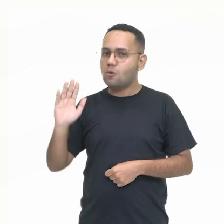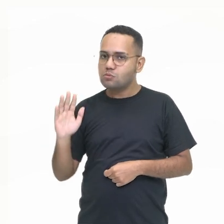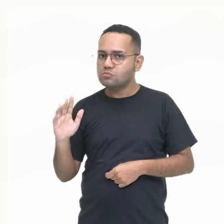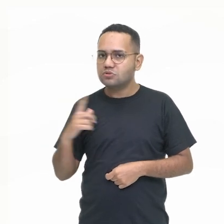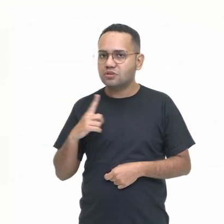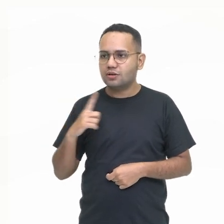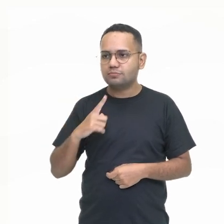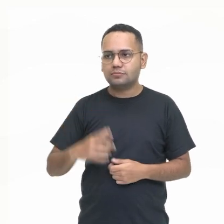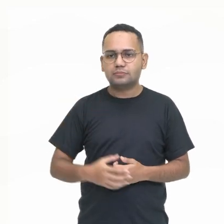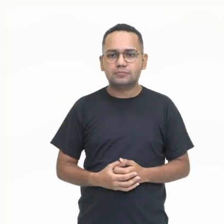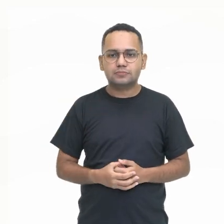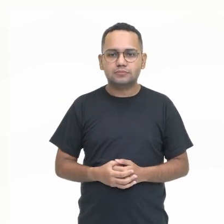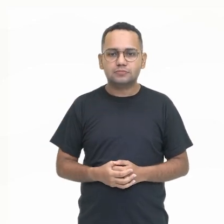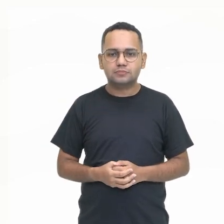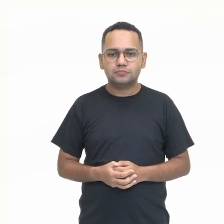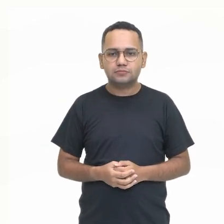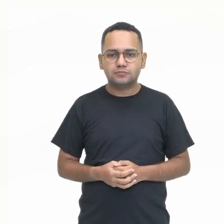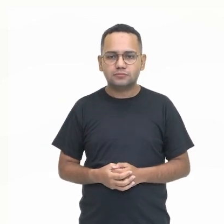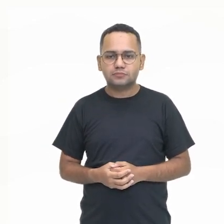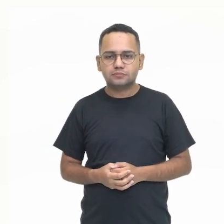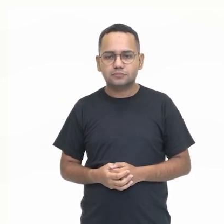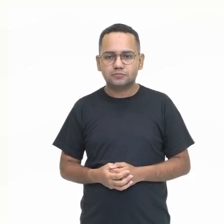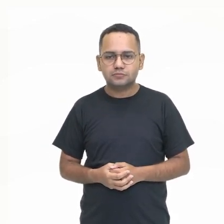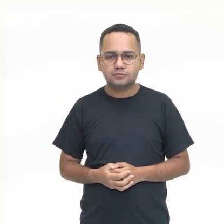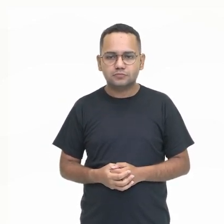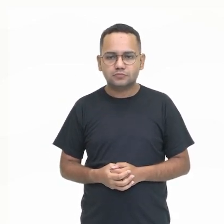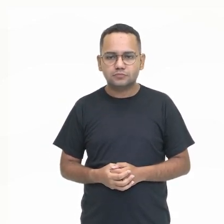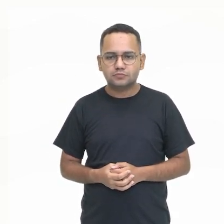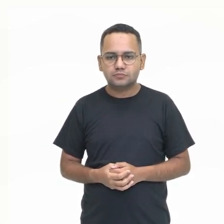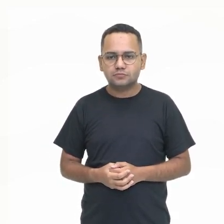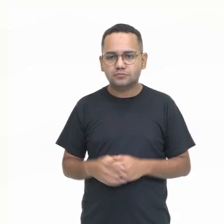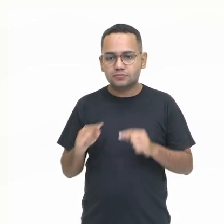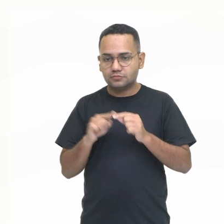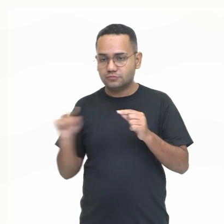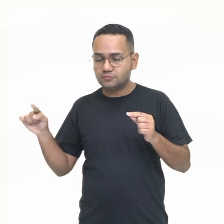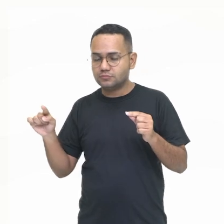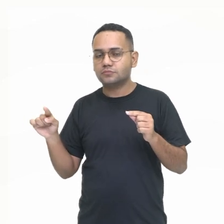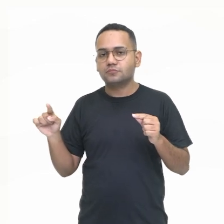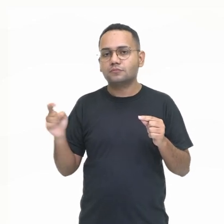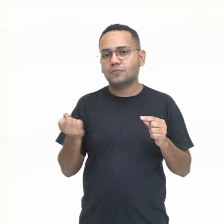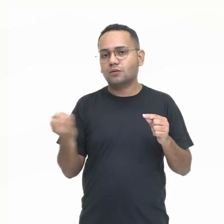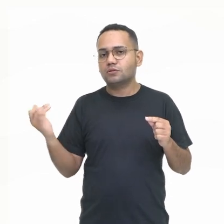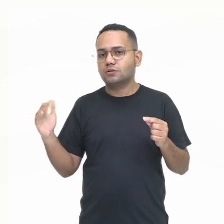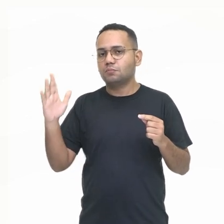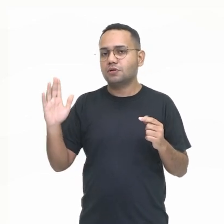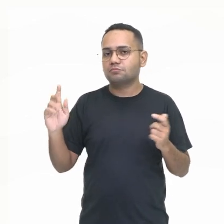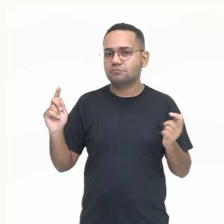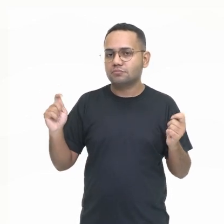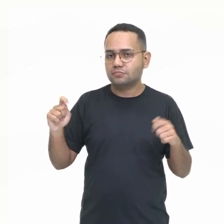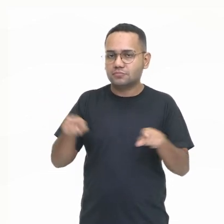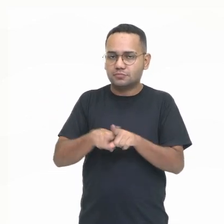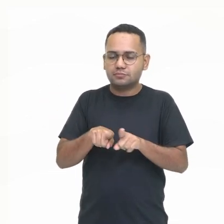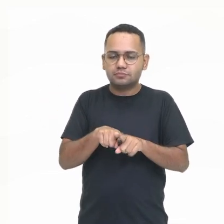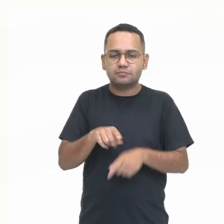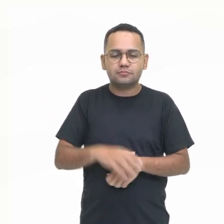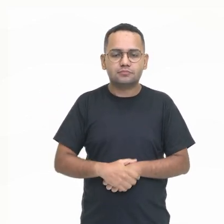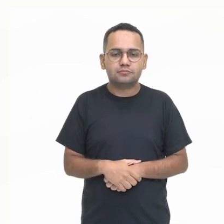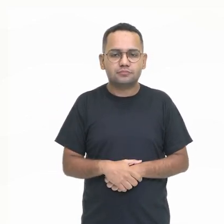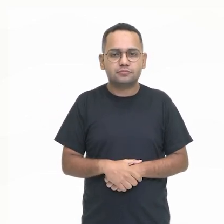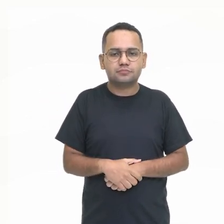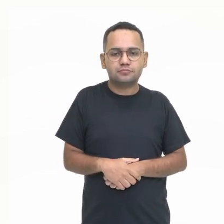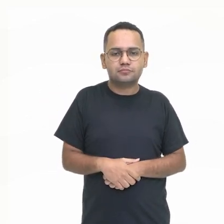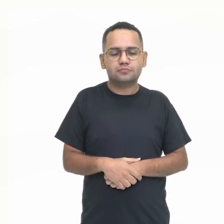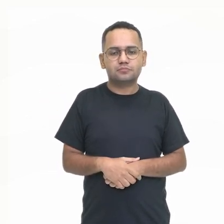no sentido da seta. Os números aumentam nesse sentido e aumentam também aqui neste sentido. Então, dito isto, pessoal, perceba o seguinte, ó,